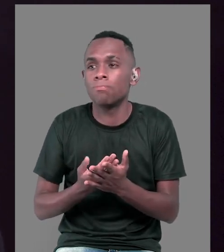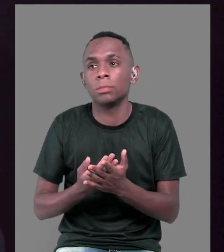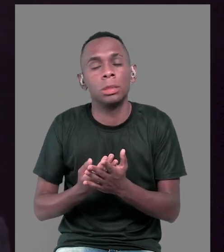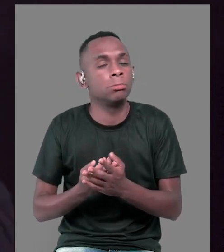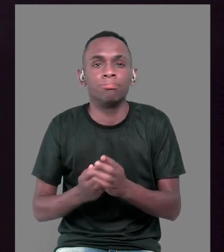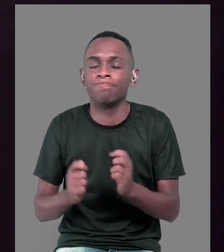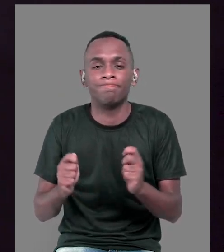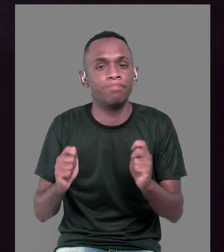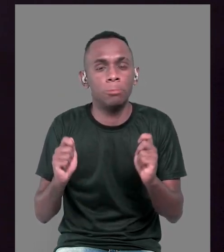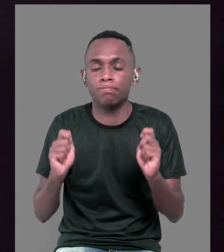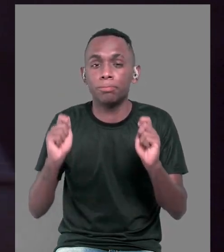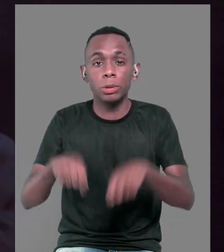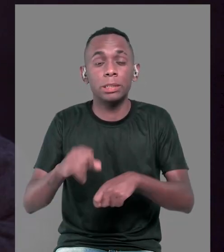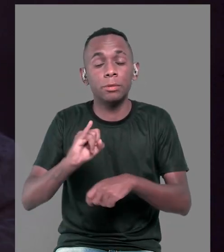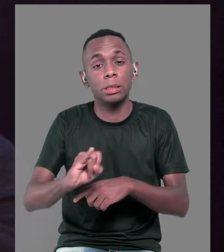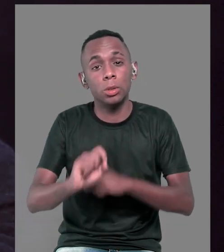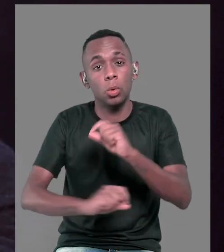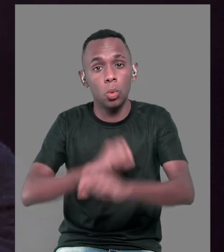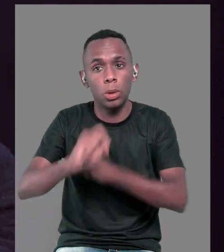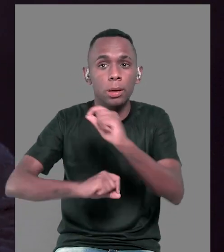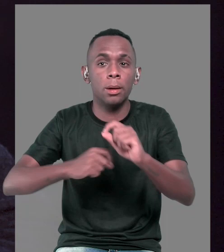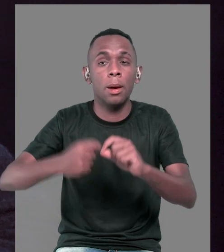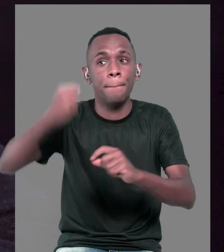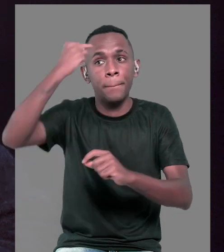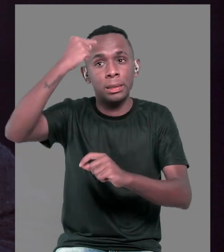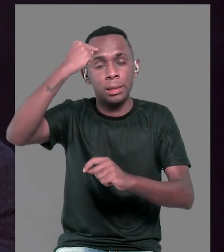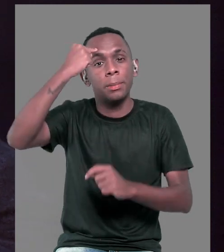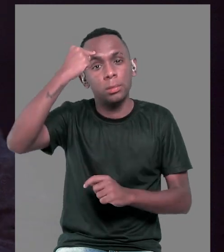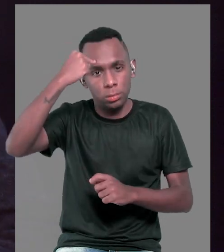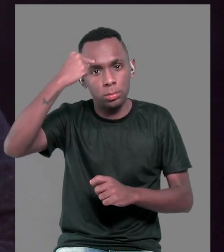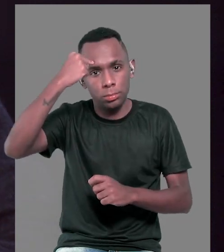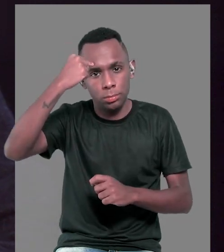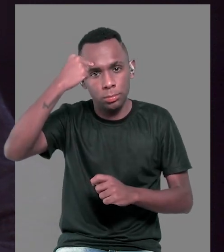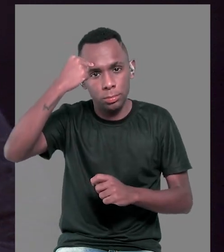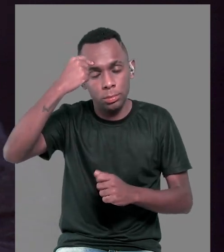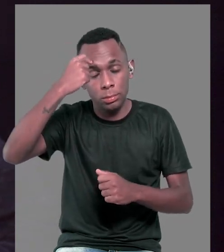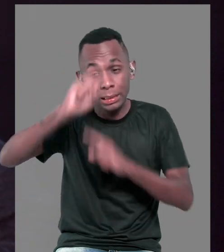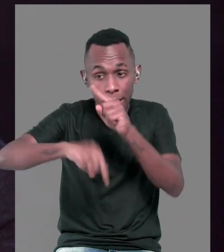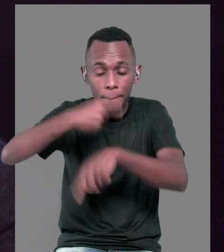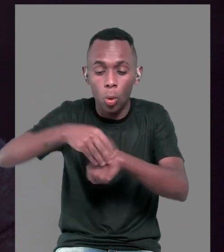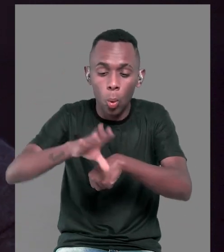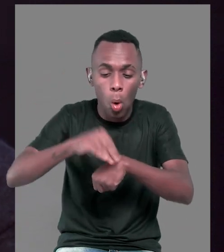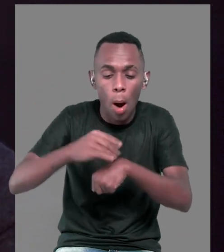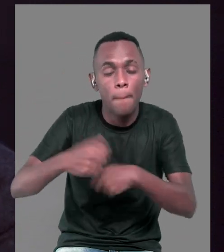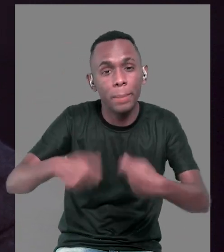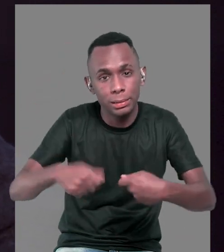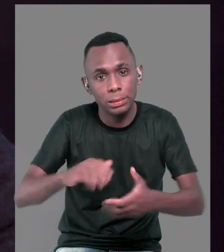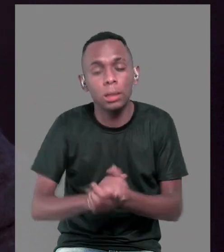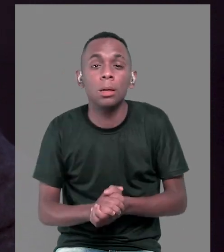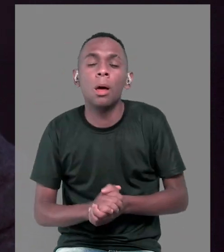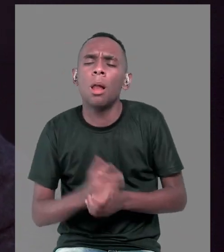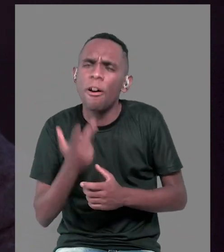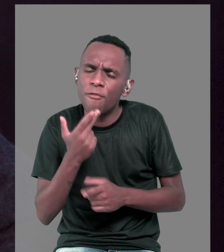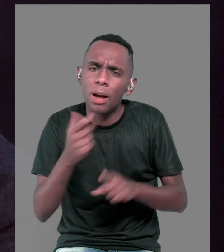inconcebível o pensamento sem o discurso. E numa passagem luminosa, ela faz uma